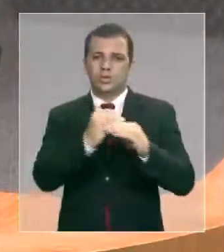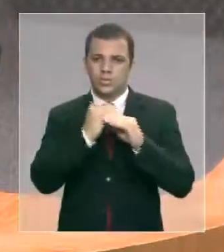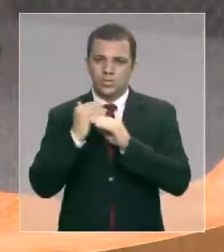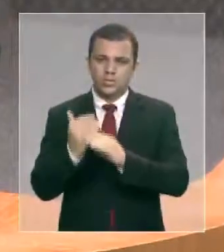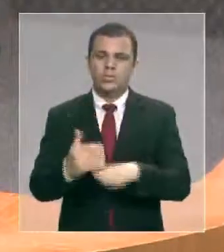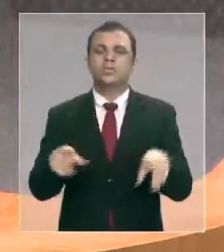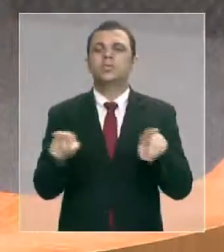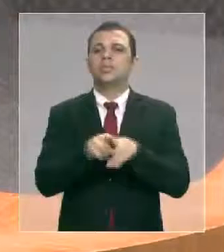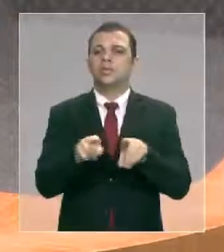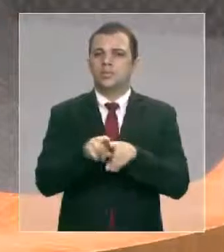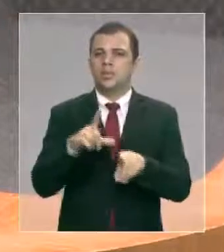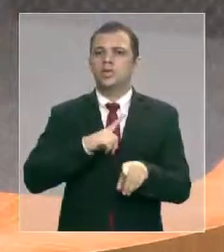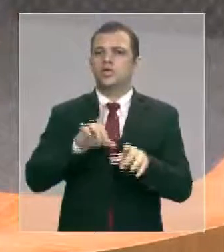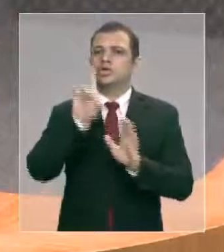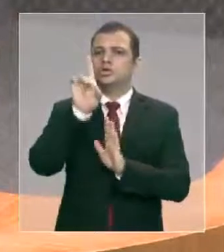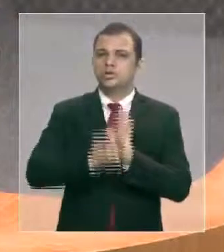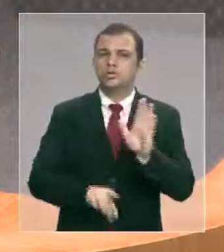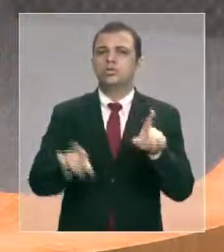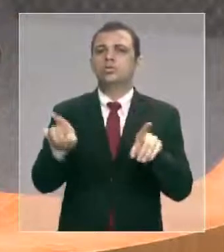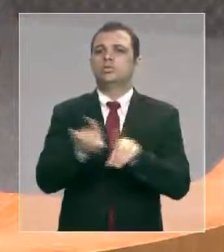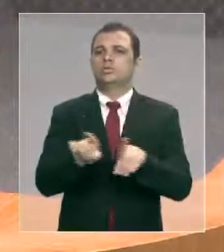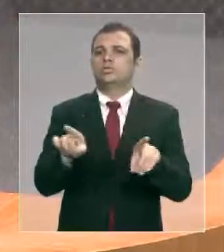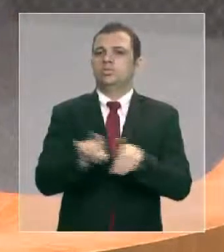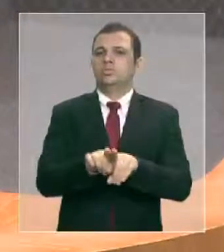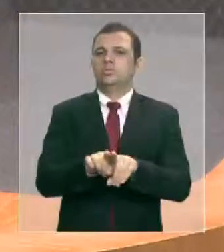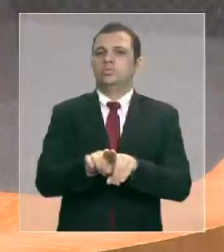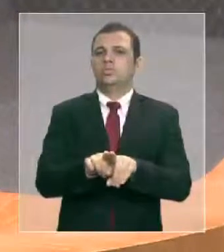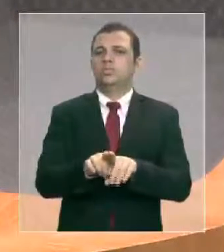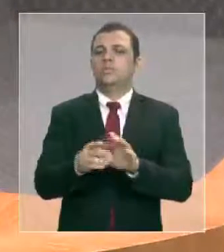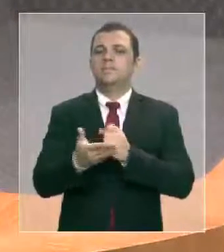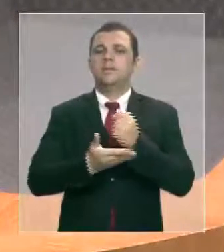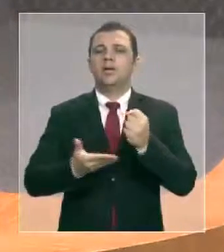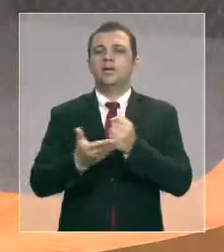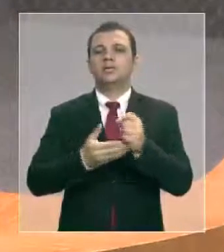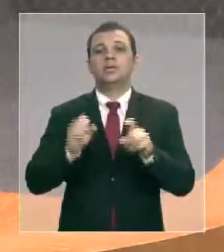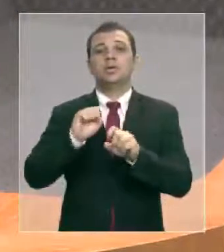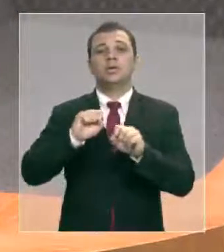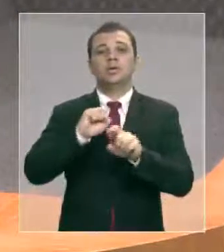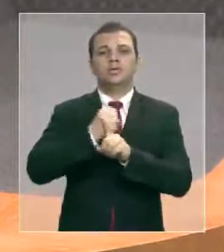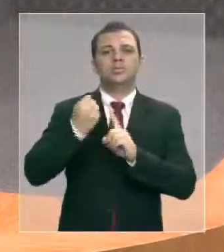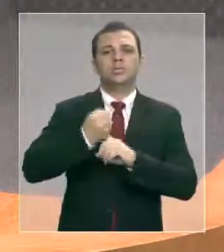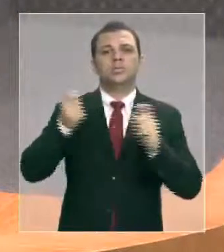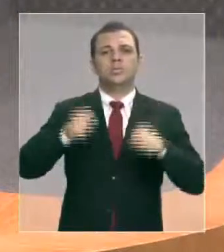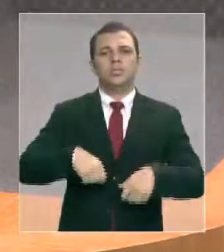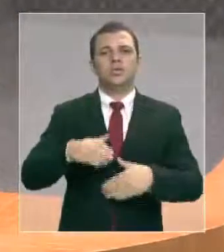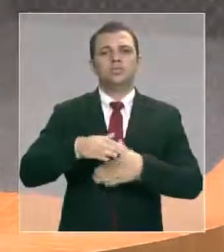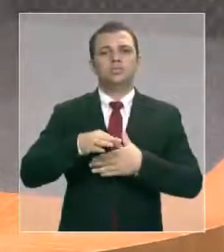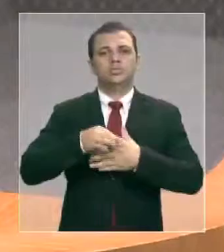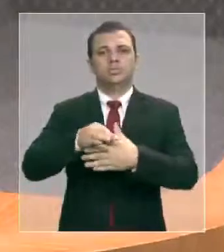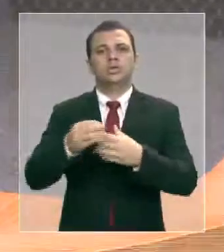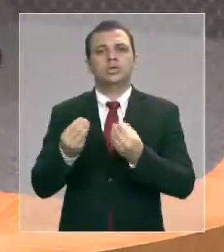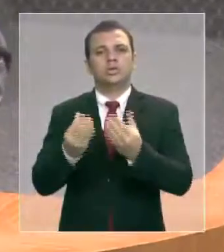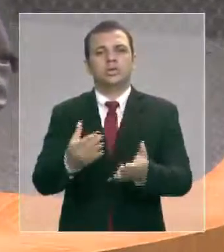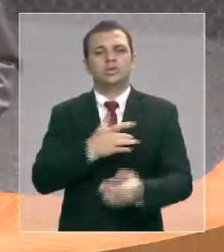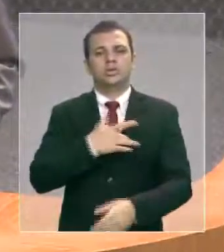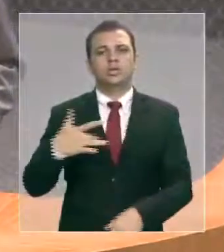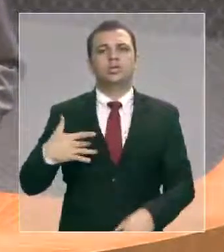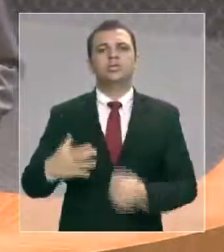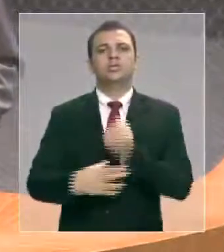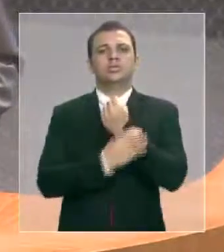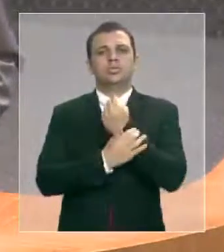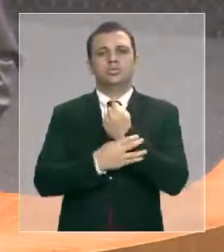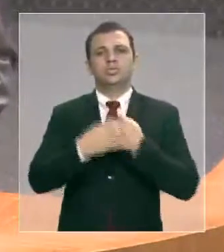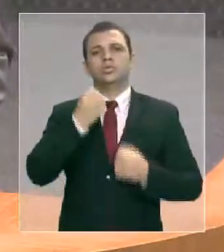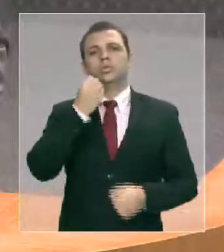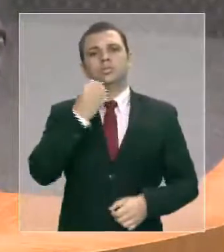realmente e princípios que a sociedade garanta, não só a saúde, mas a segurança, o bem-estar, possa, de